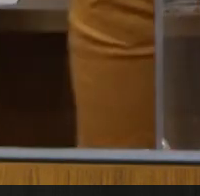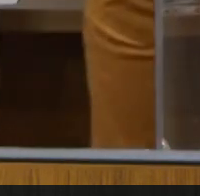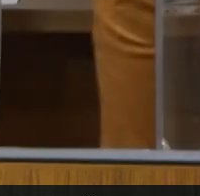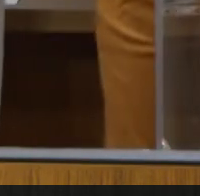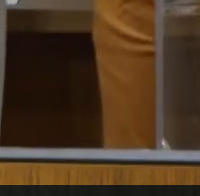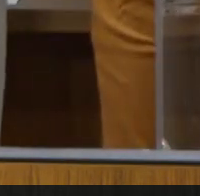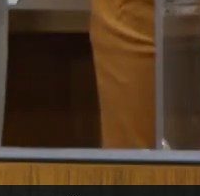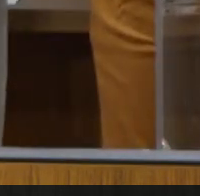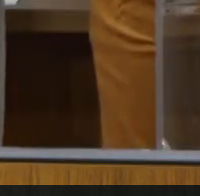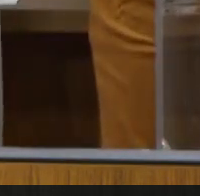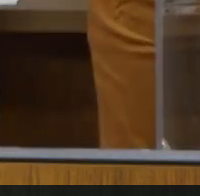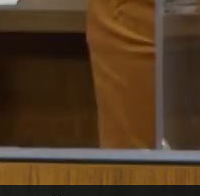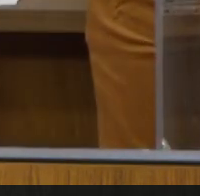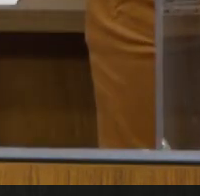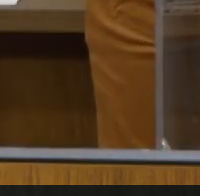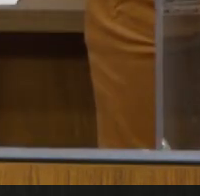o presidente retira de pauta por falta